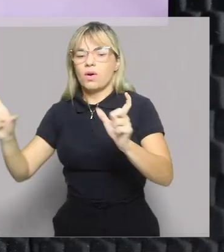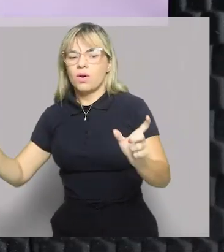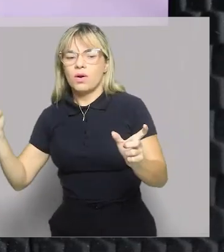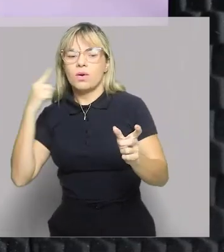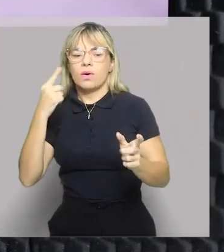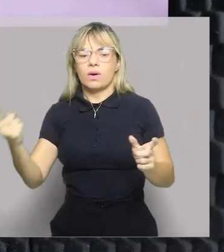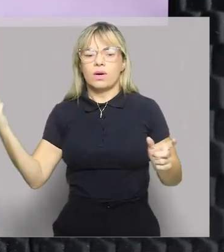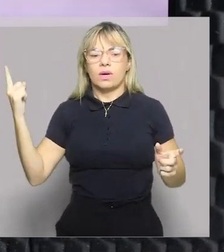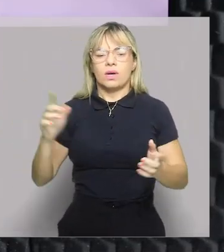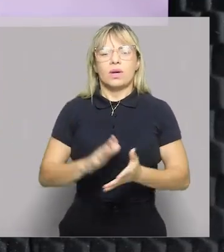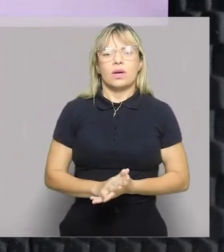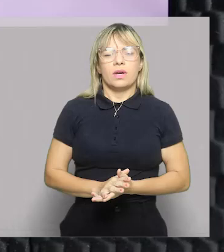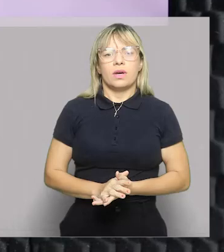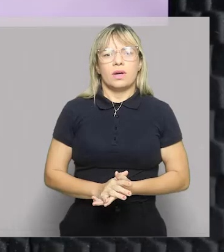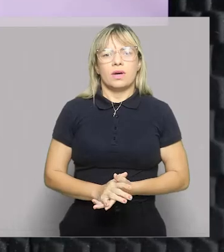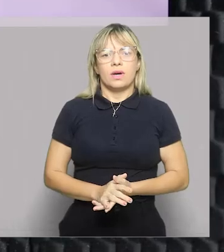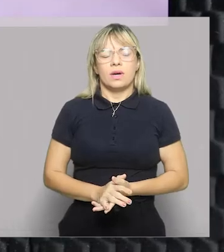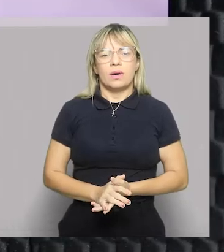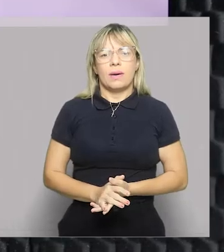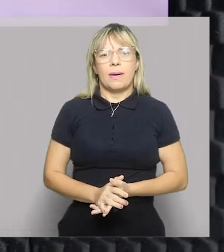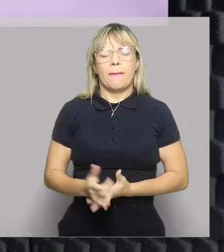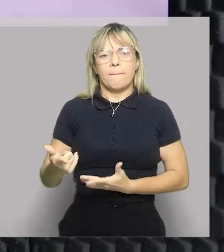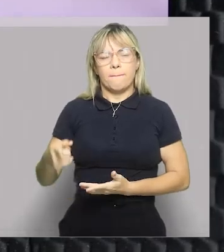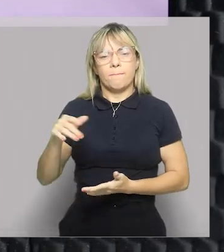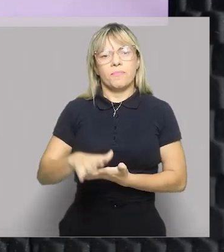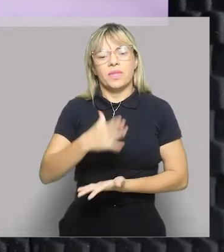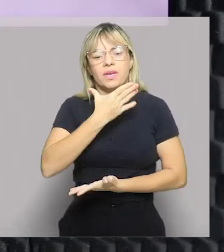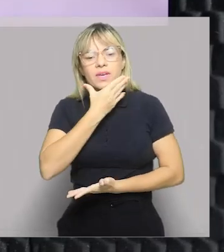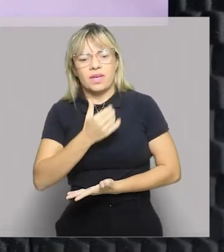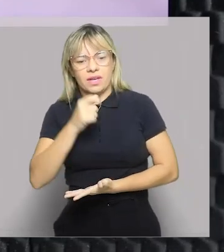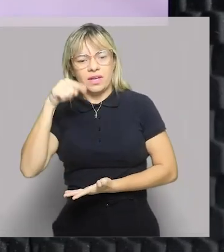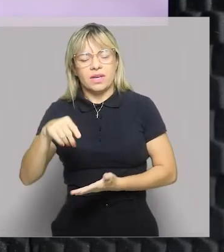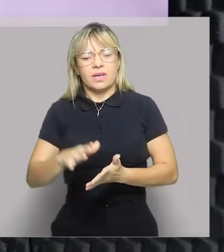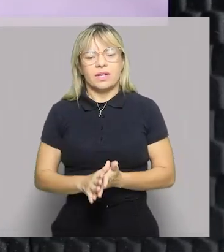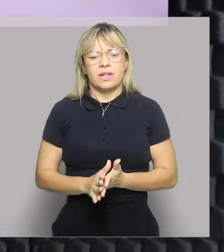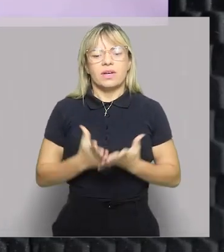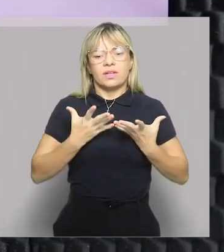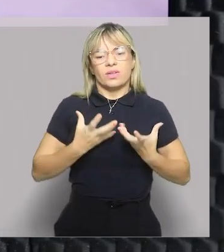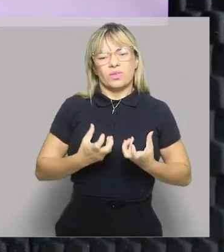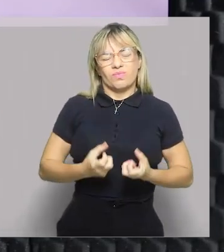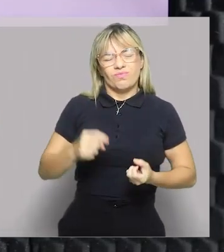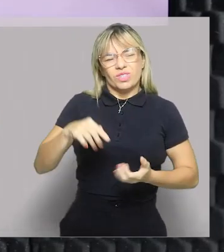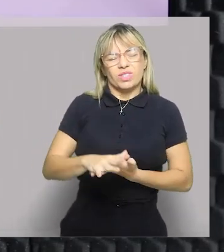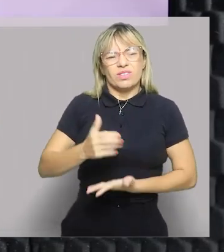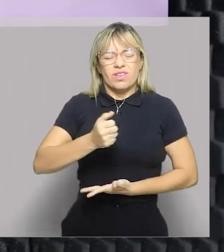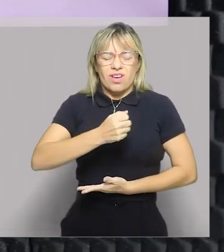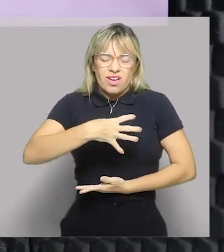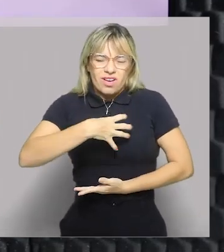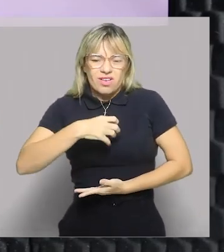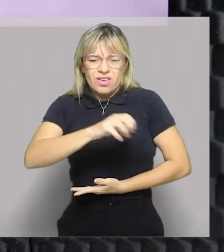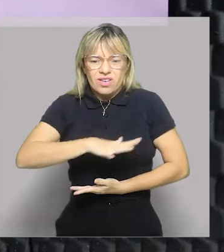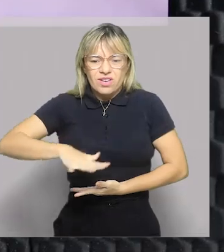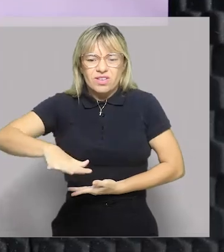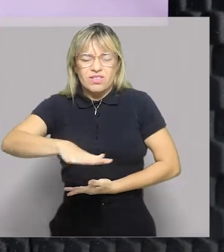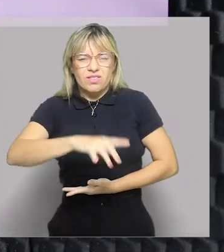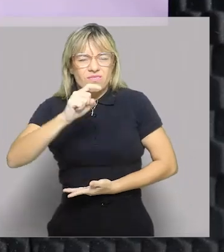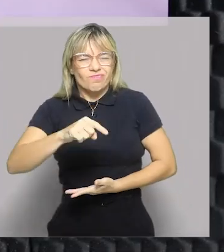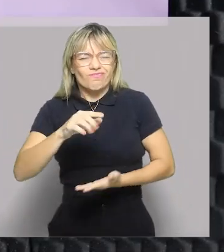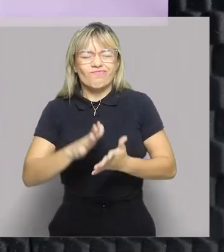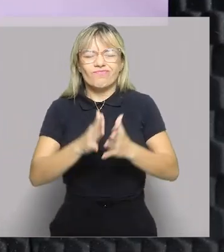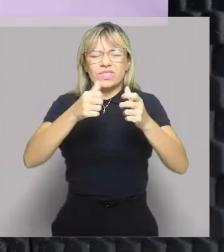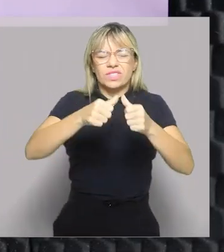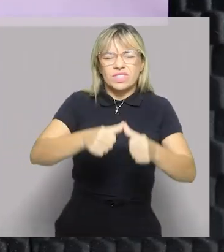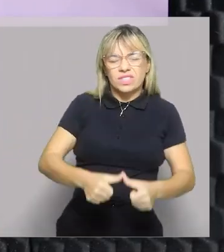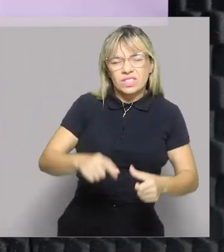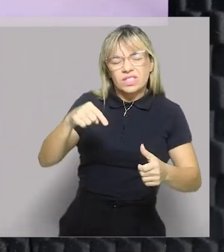ele admitiu que a situação está muito delicada. Observem, você já tem uma